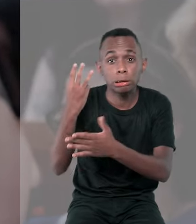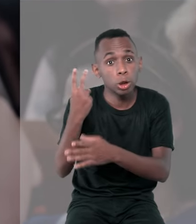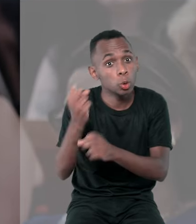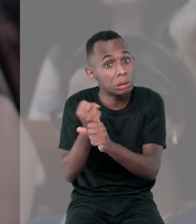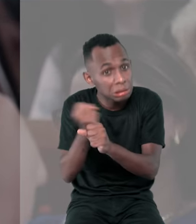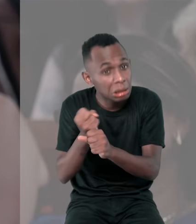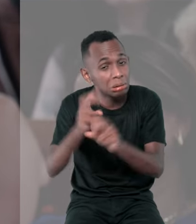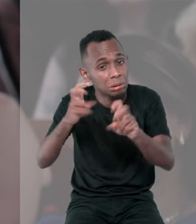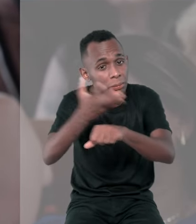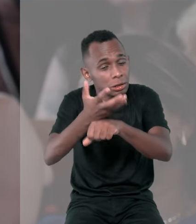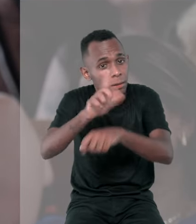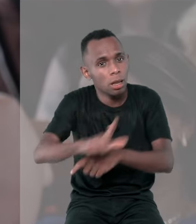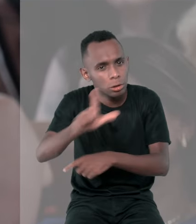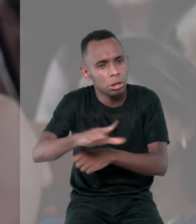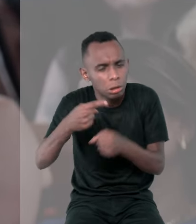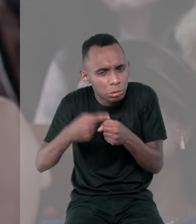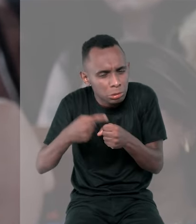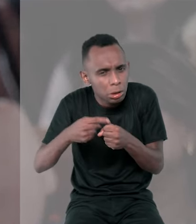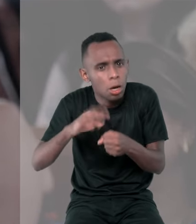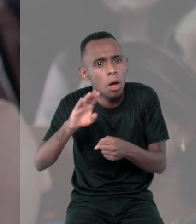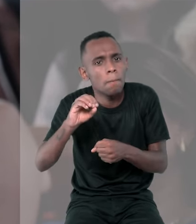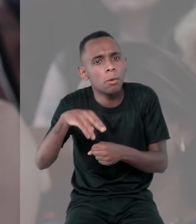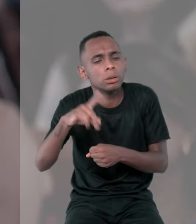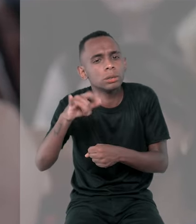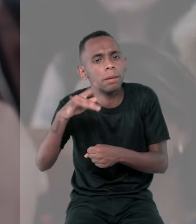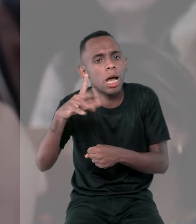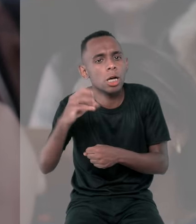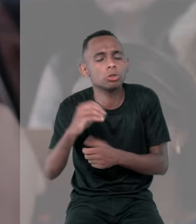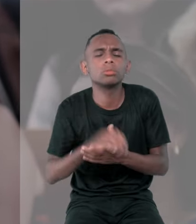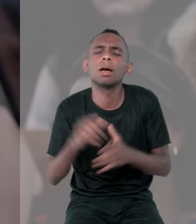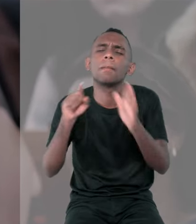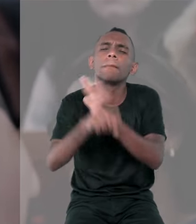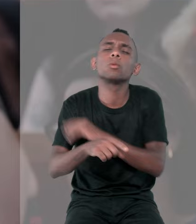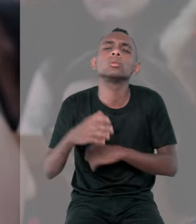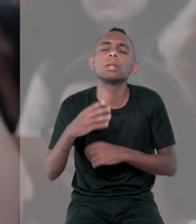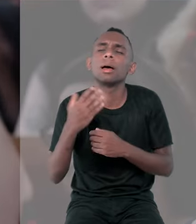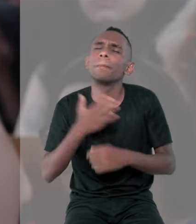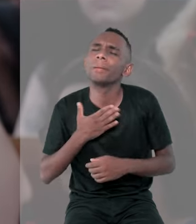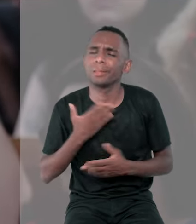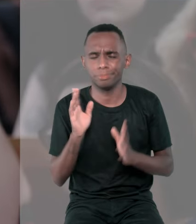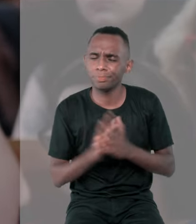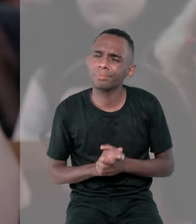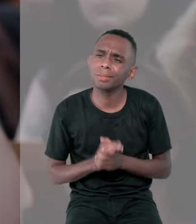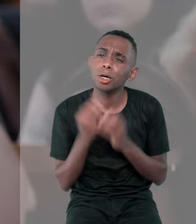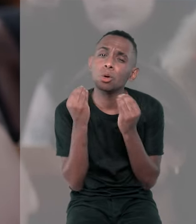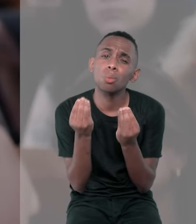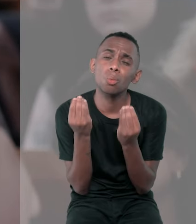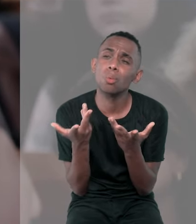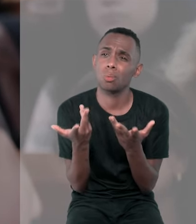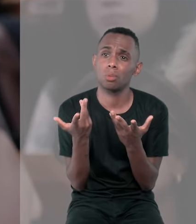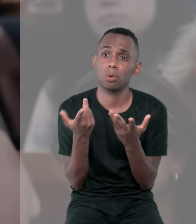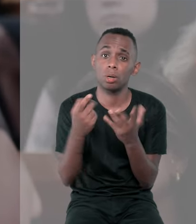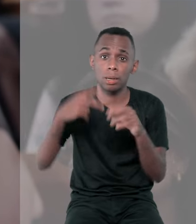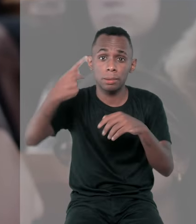literatura. Do interior da cidade de Bom Despacho. Professor Jefferson, a minha pergunta é: como trabalhar